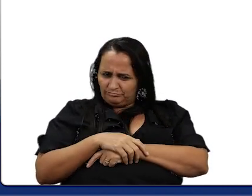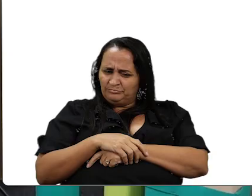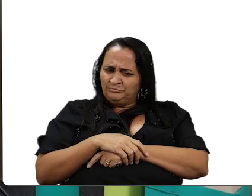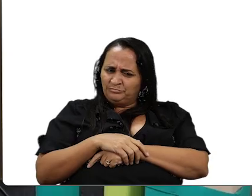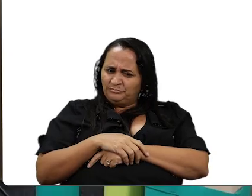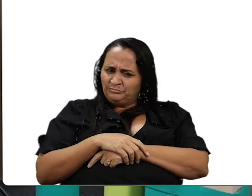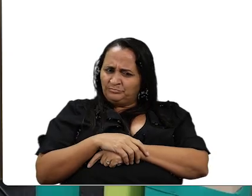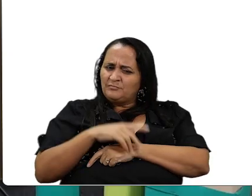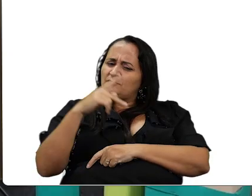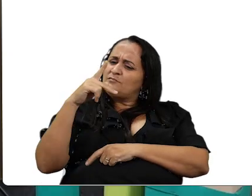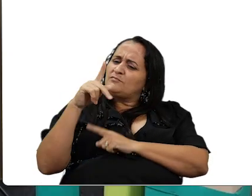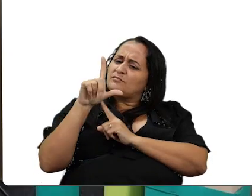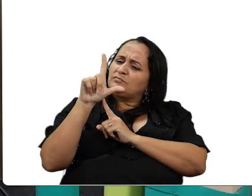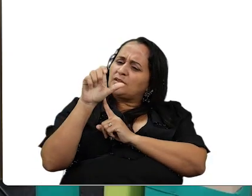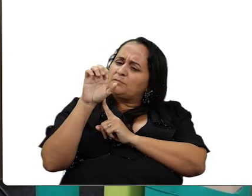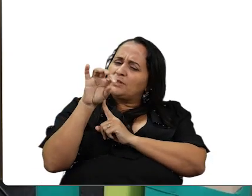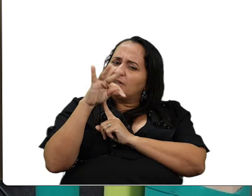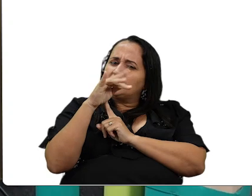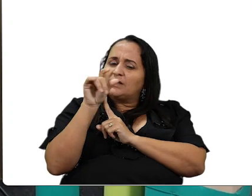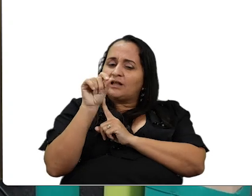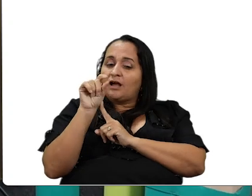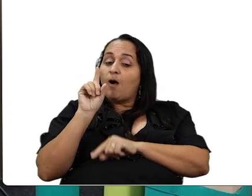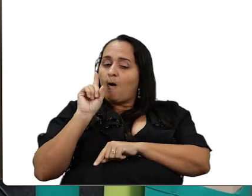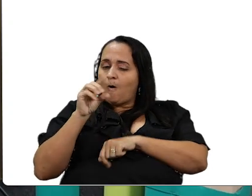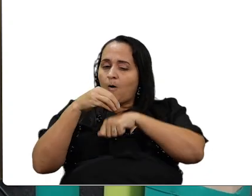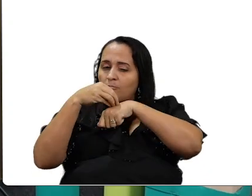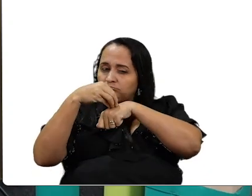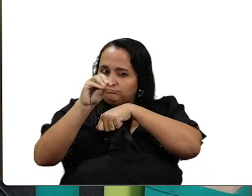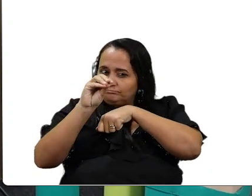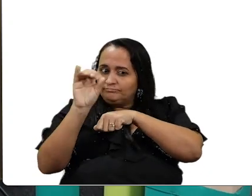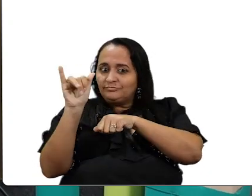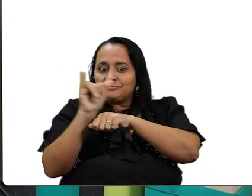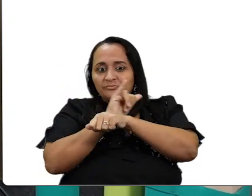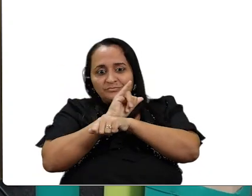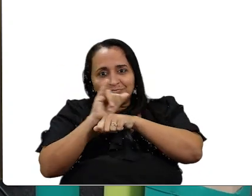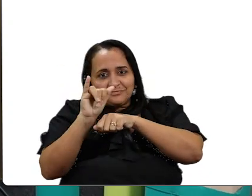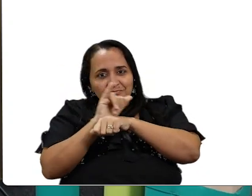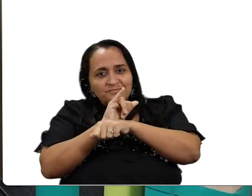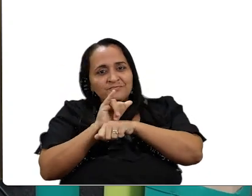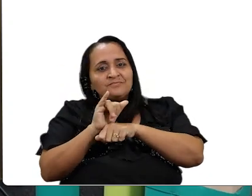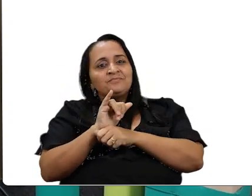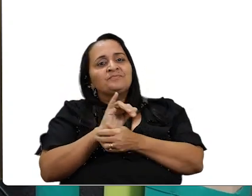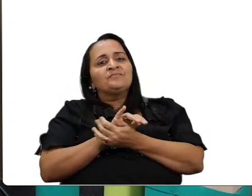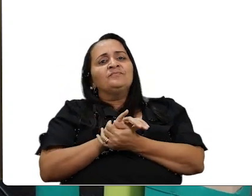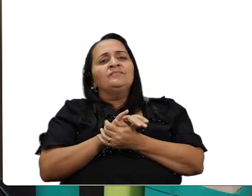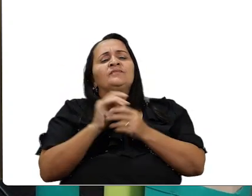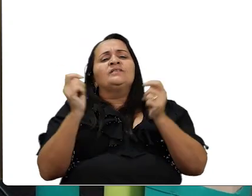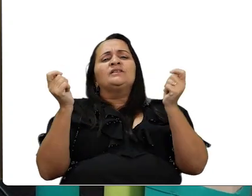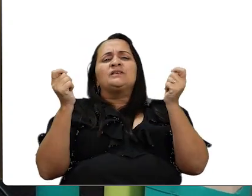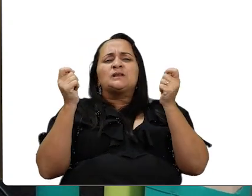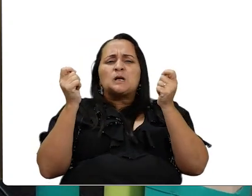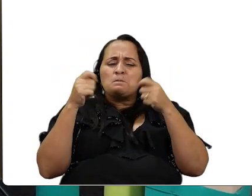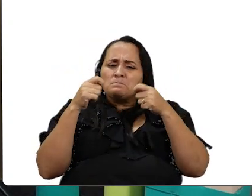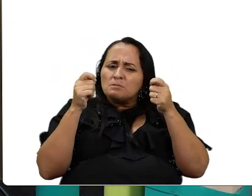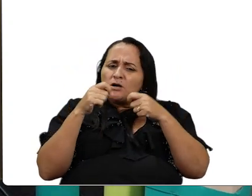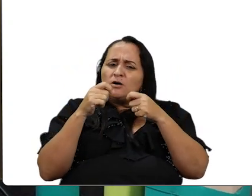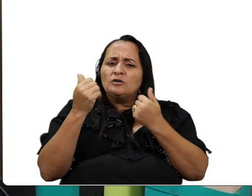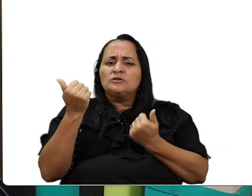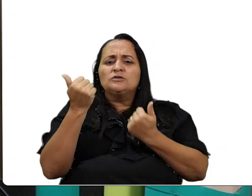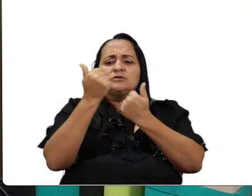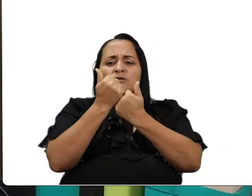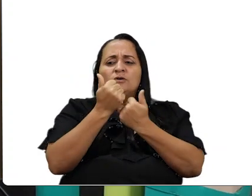pleitear. Eu vou te dar uma estratégia. A gente substitui as palavras